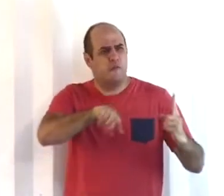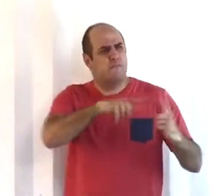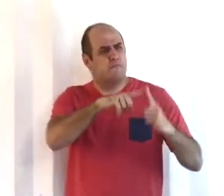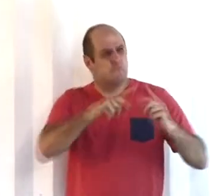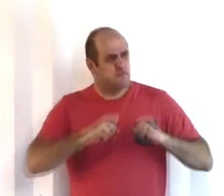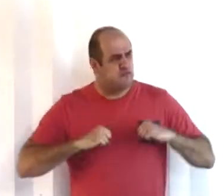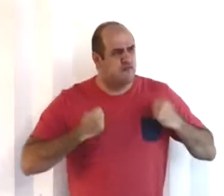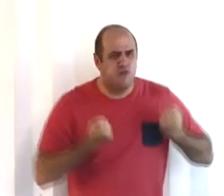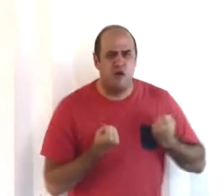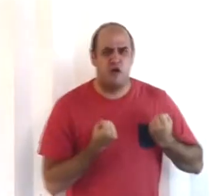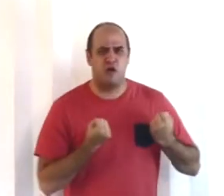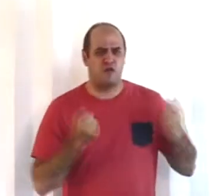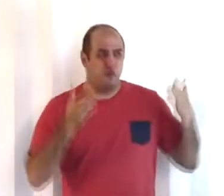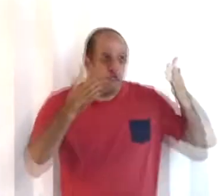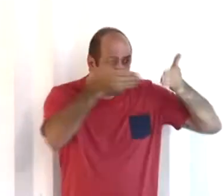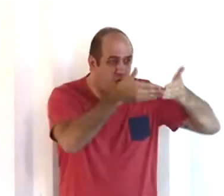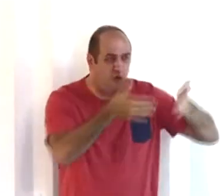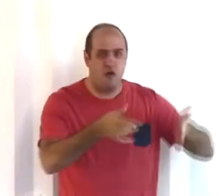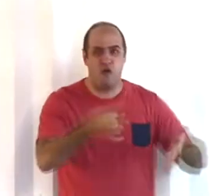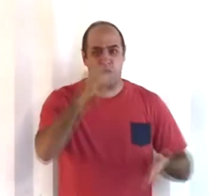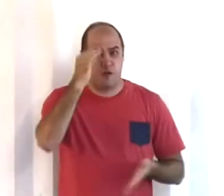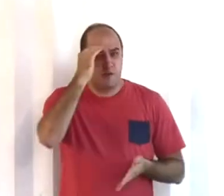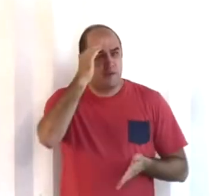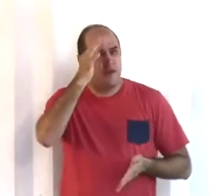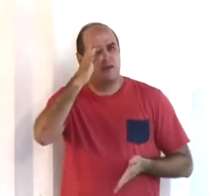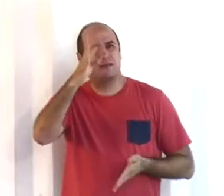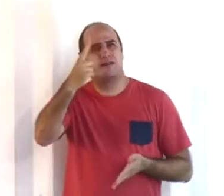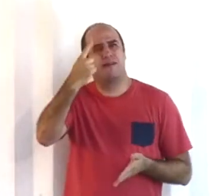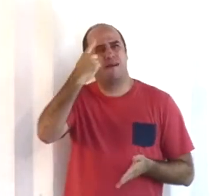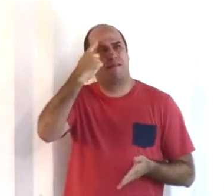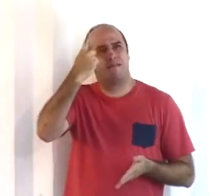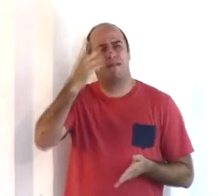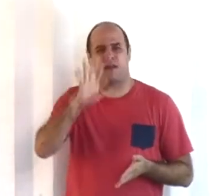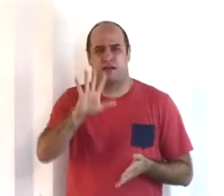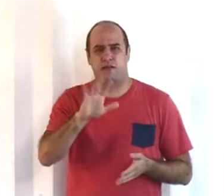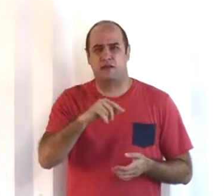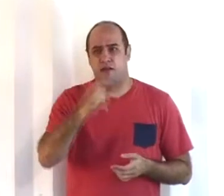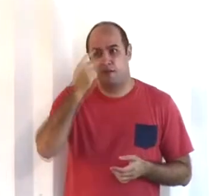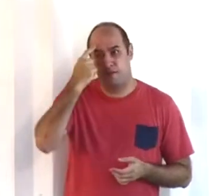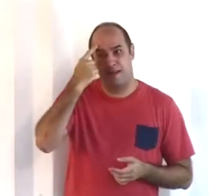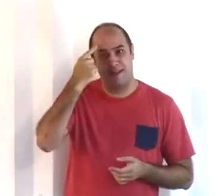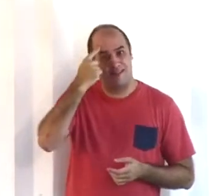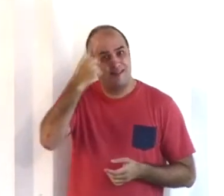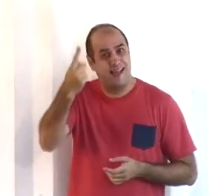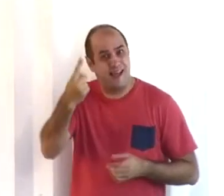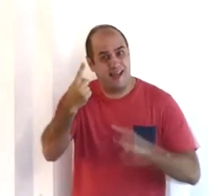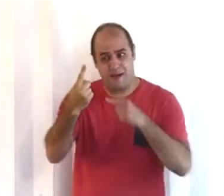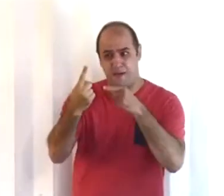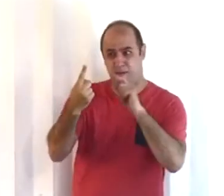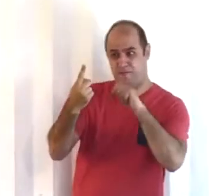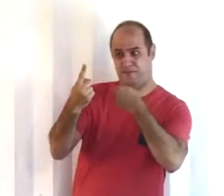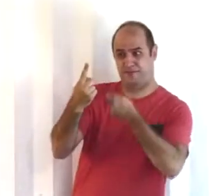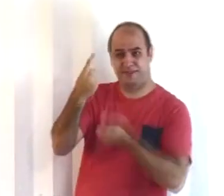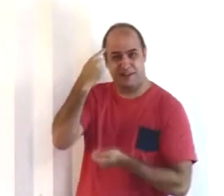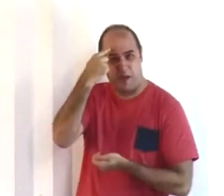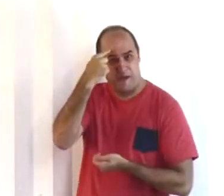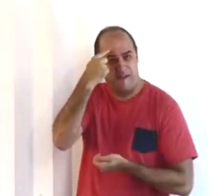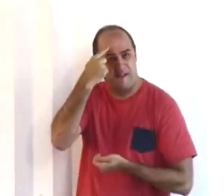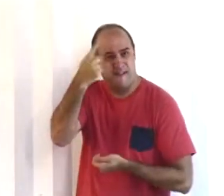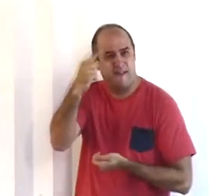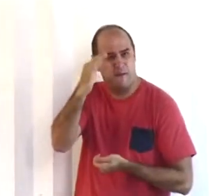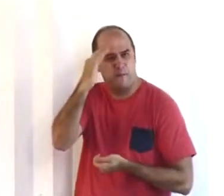Quando você imagina alguma coisa, ideia, e aliás, o termo ideia, né, está na mente, você idealiza,